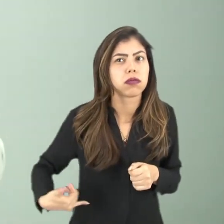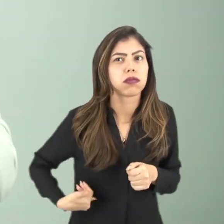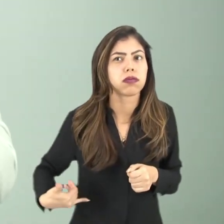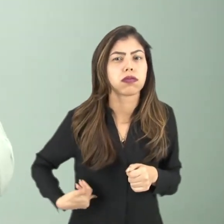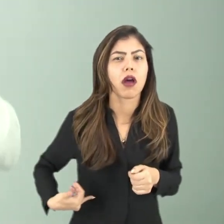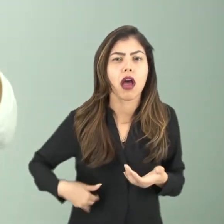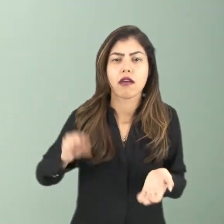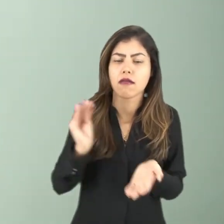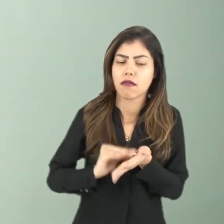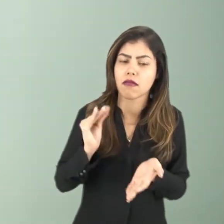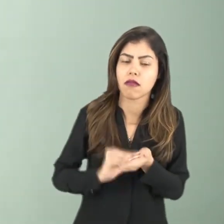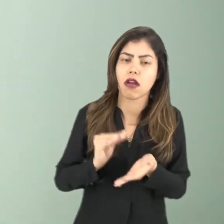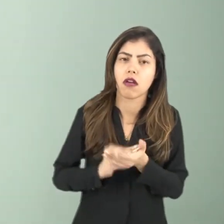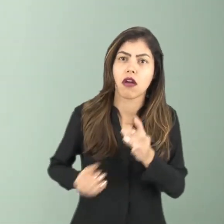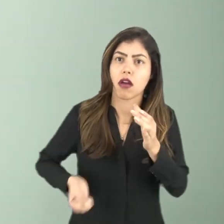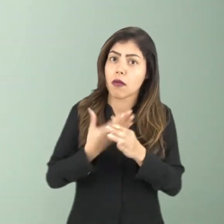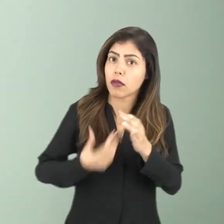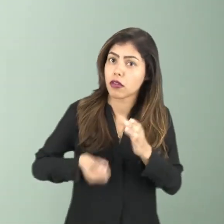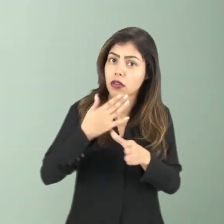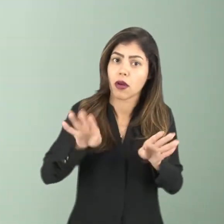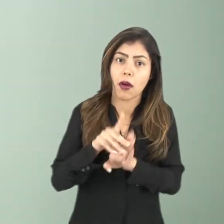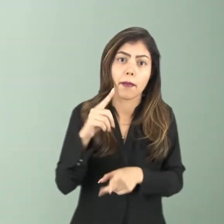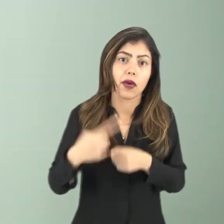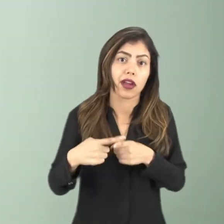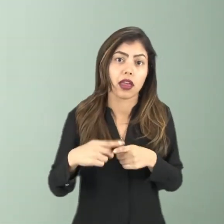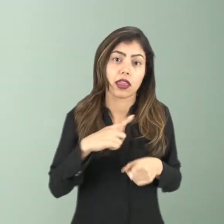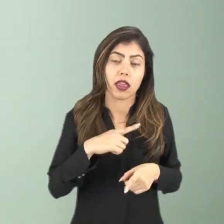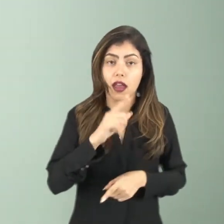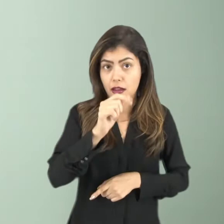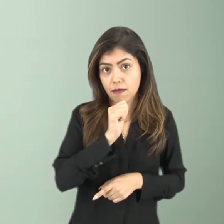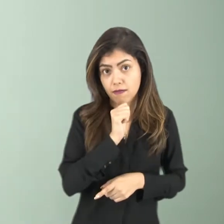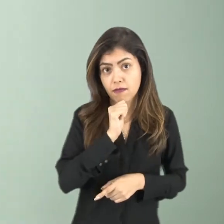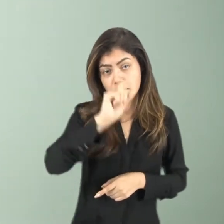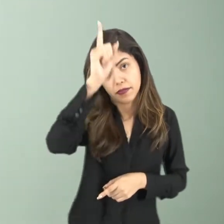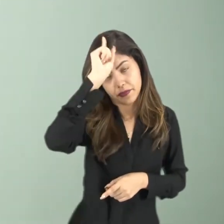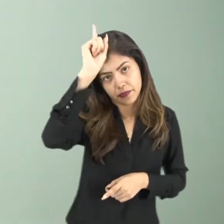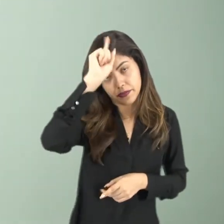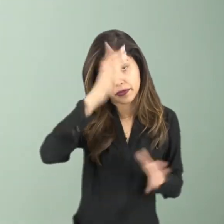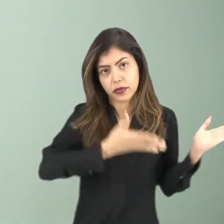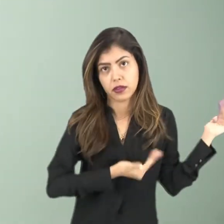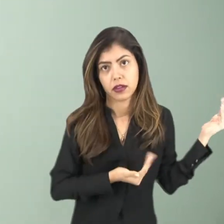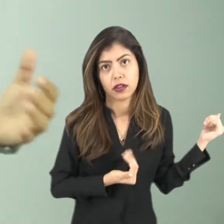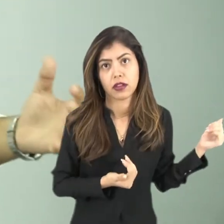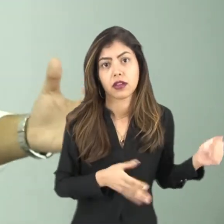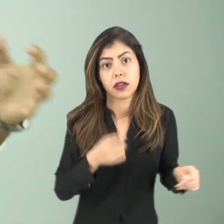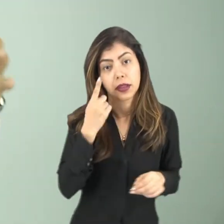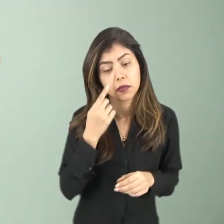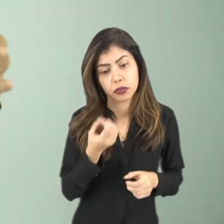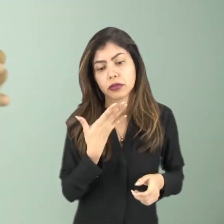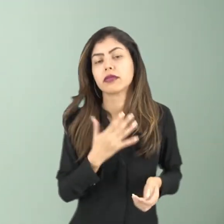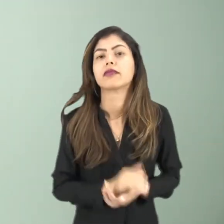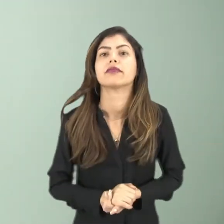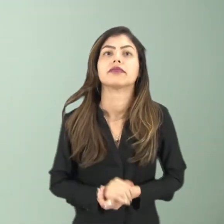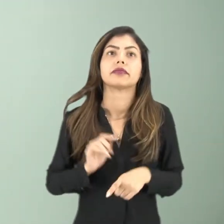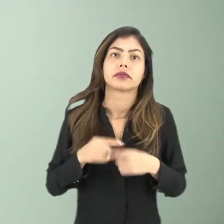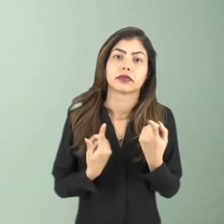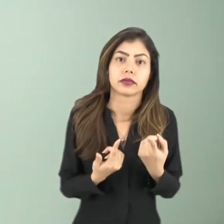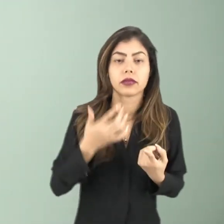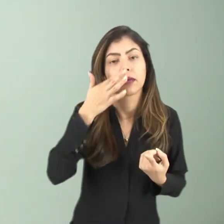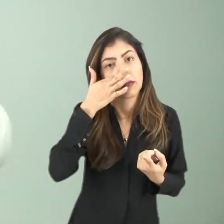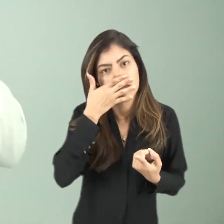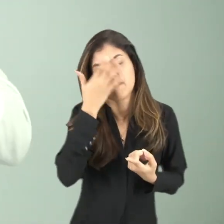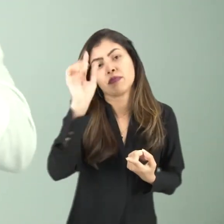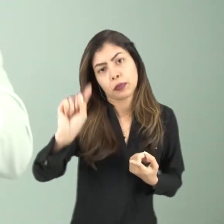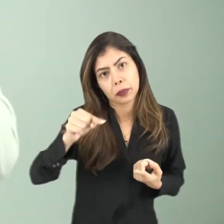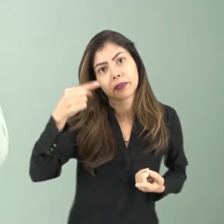tanto ou rapidamente com essa falta de produtividade, porque a gente tem uma população adulta ainda muito grande e uma população jovem ainda que interessante,